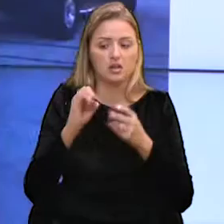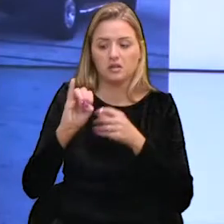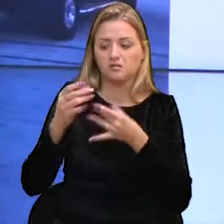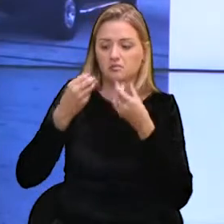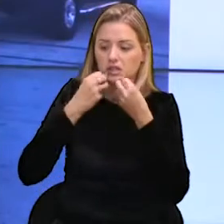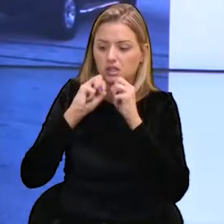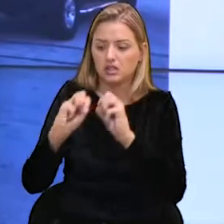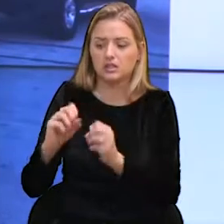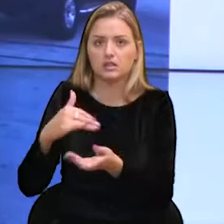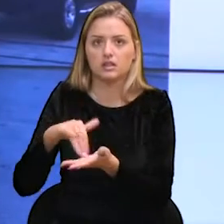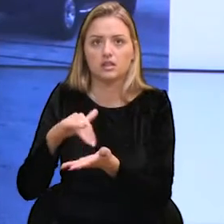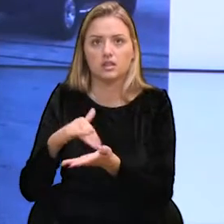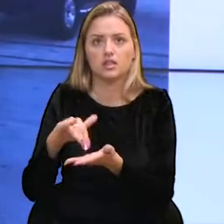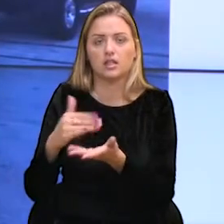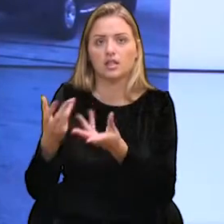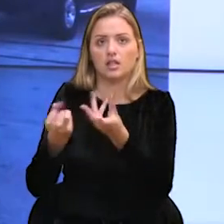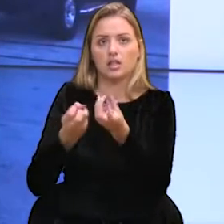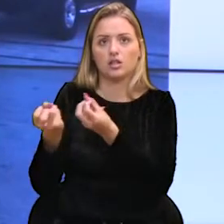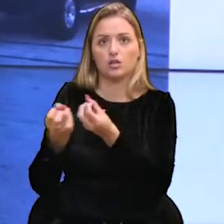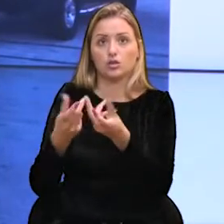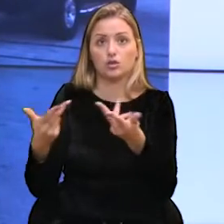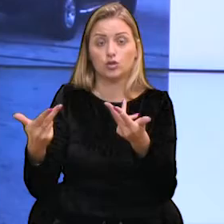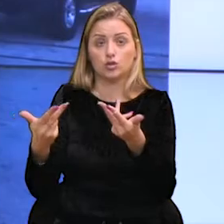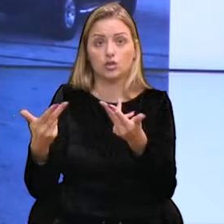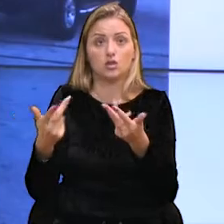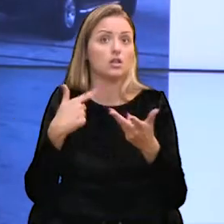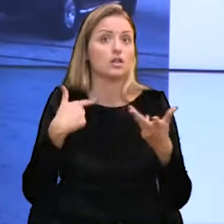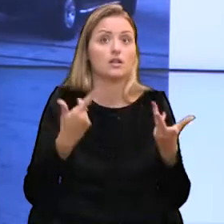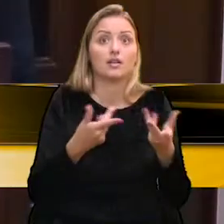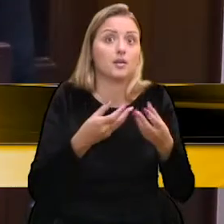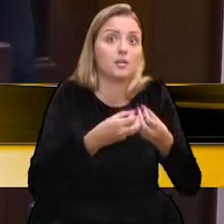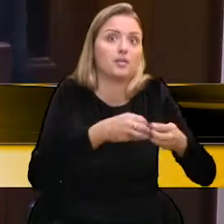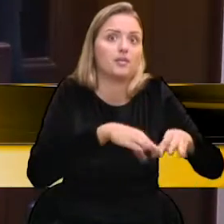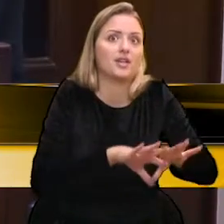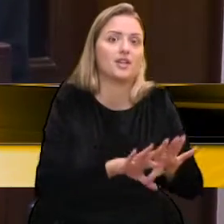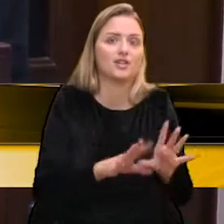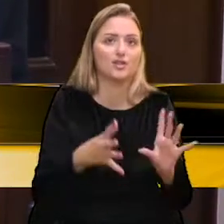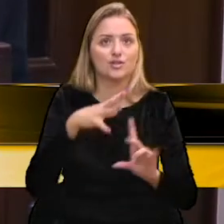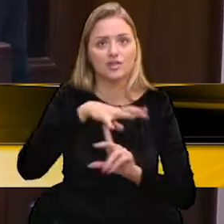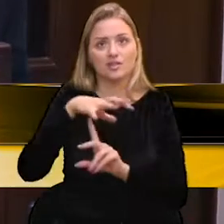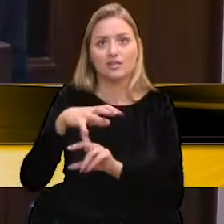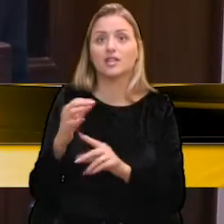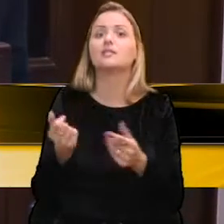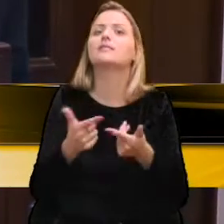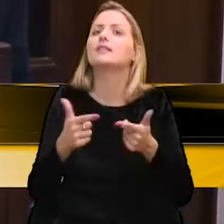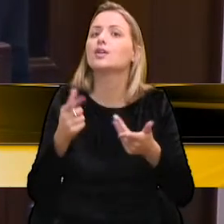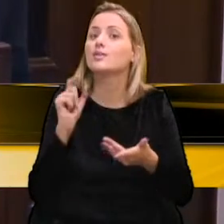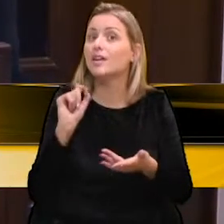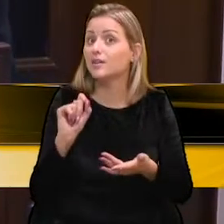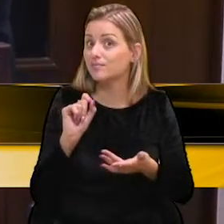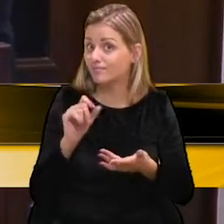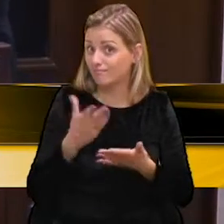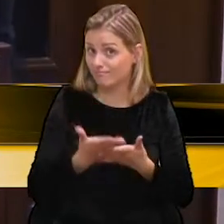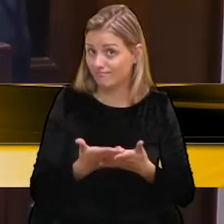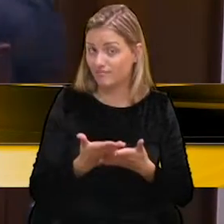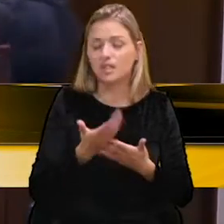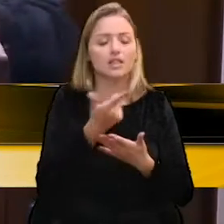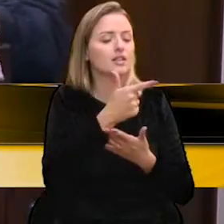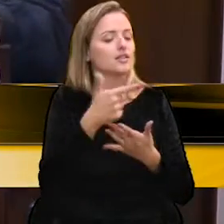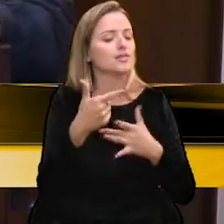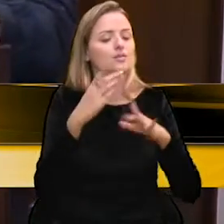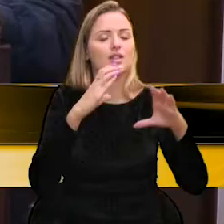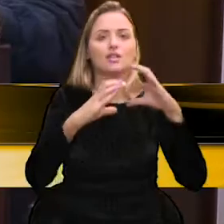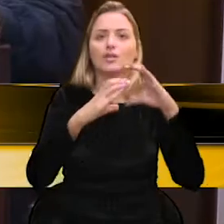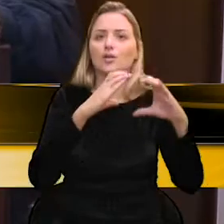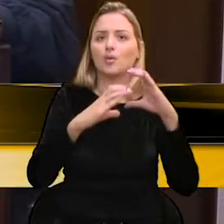secretaria de trânsito, que vem e estraga o evento. Então não há o quê? Não há comunicação